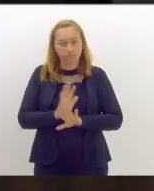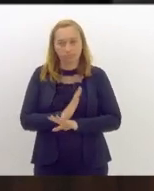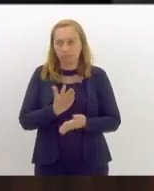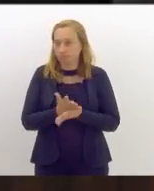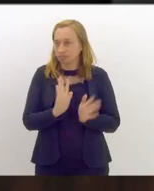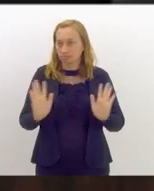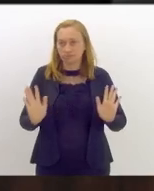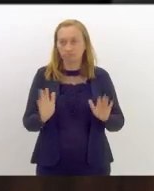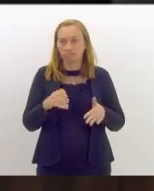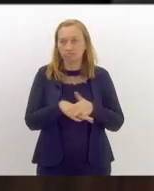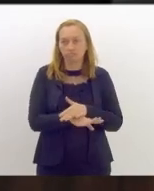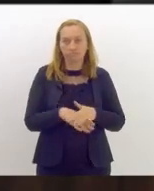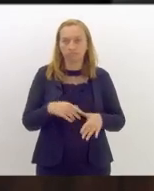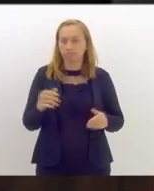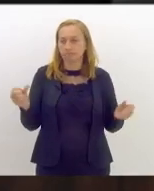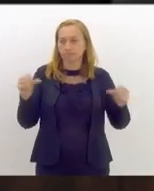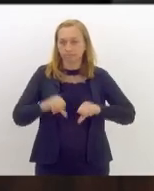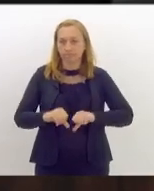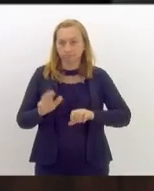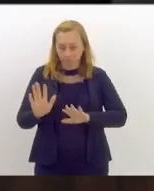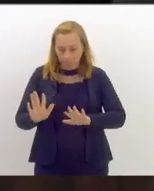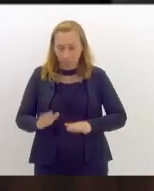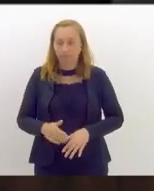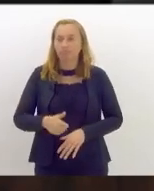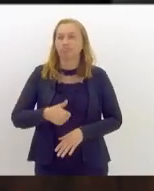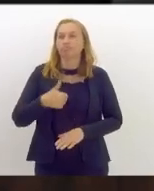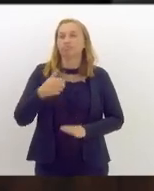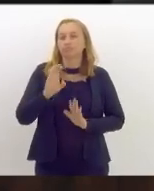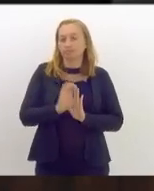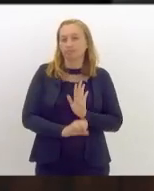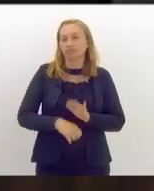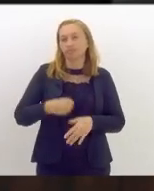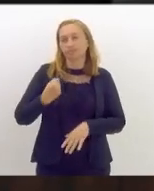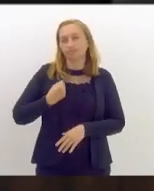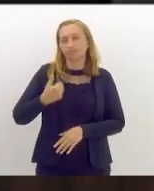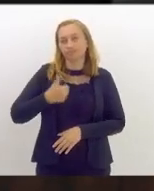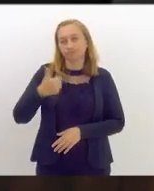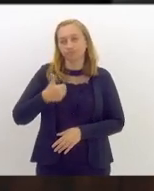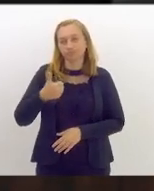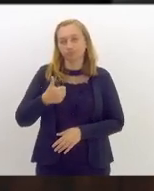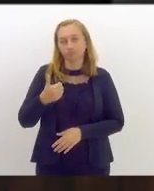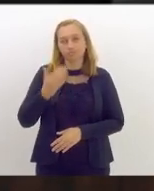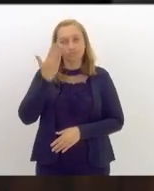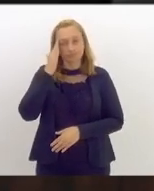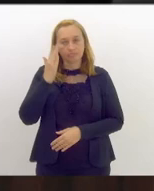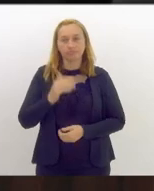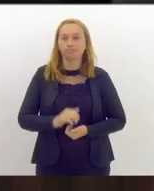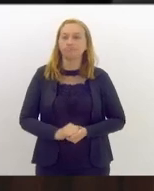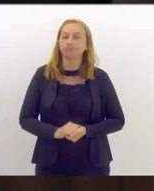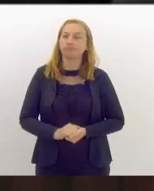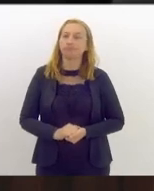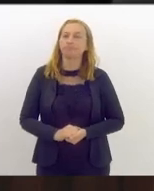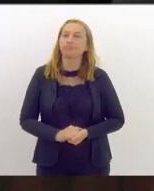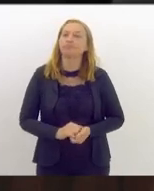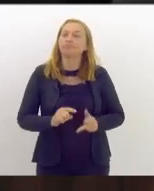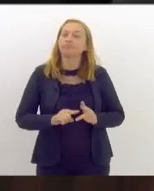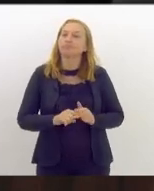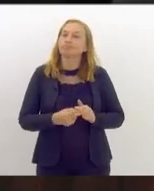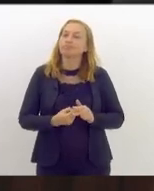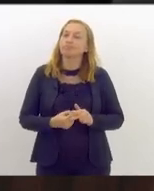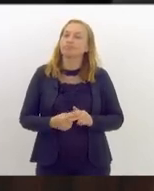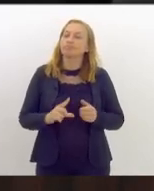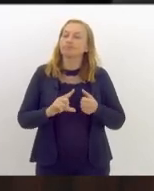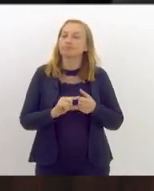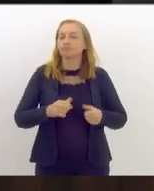ao arquivo é pior Vamos ler a emenda número um porque para entender o que é que significa a emenda número um modifica-se